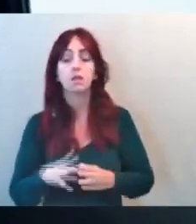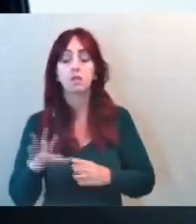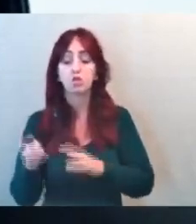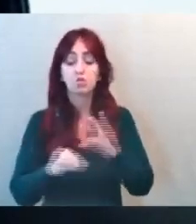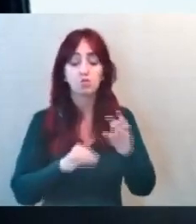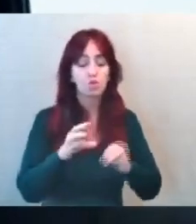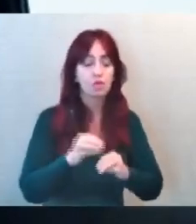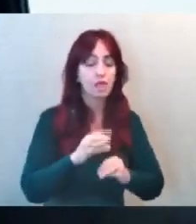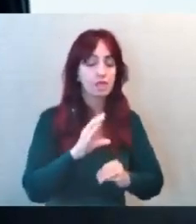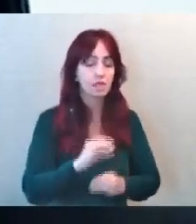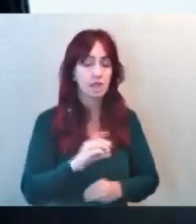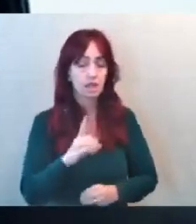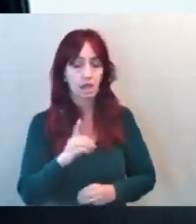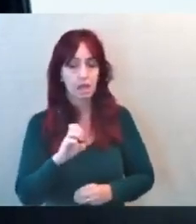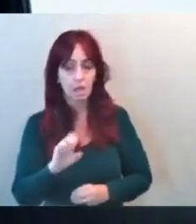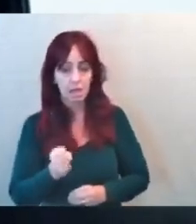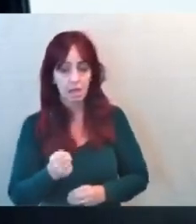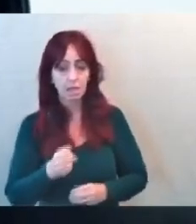CDAs